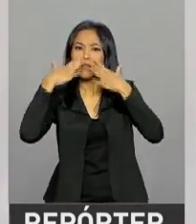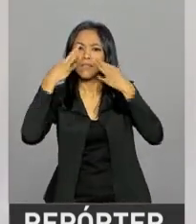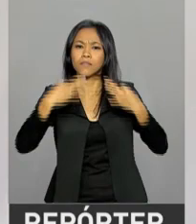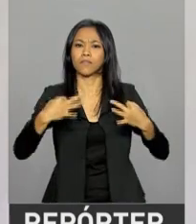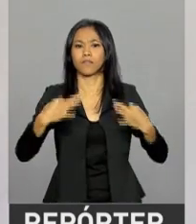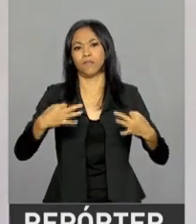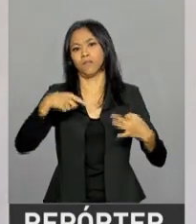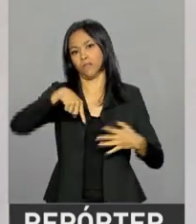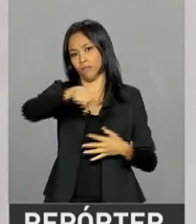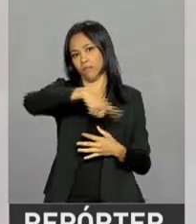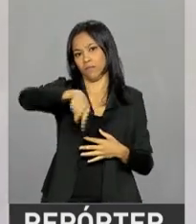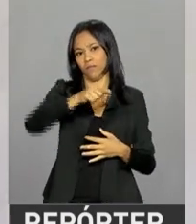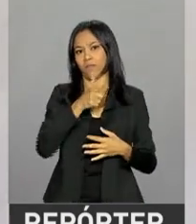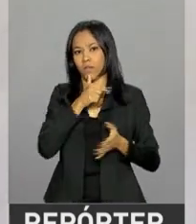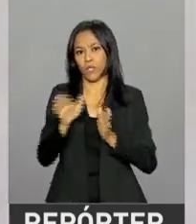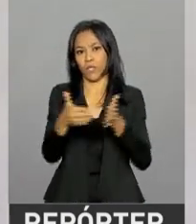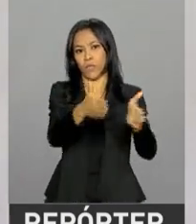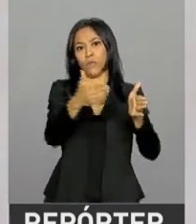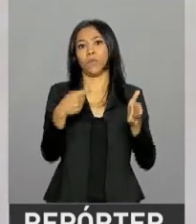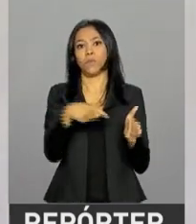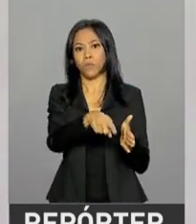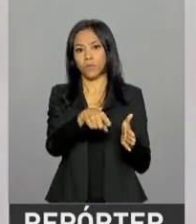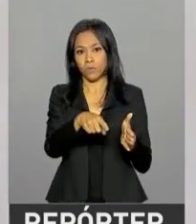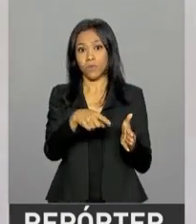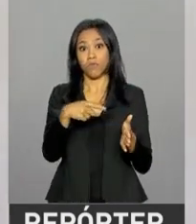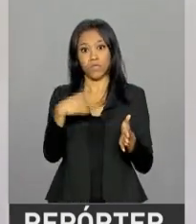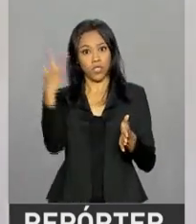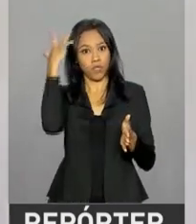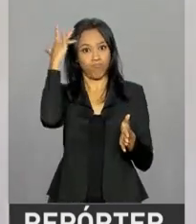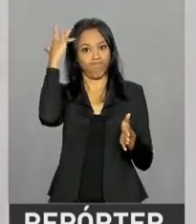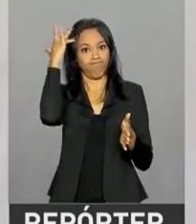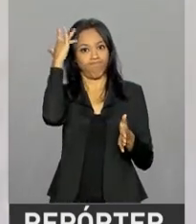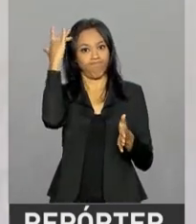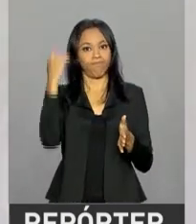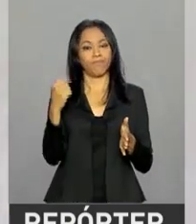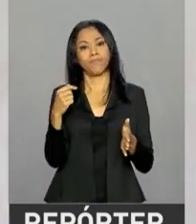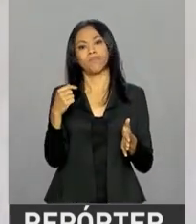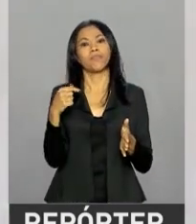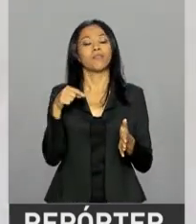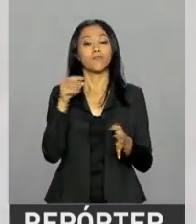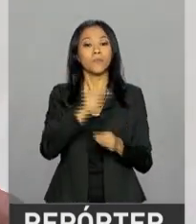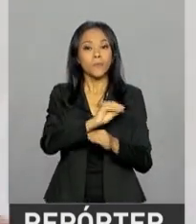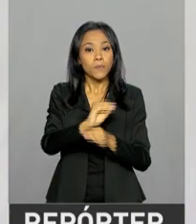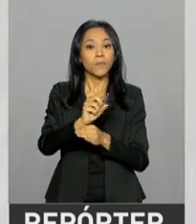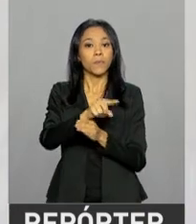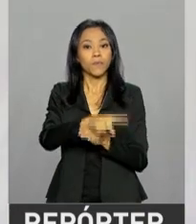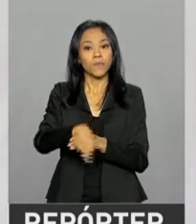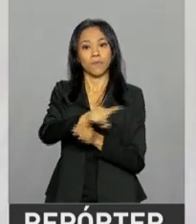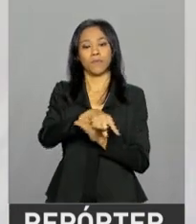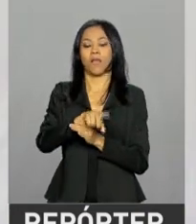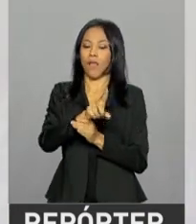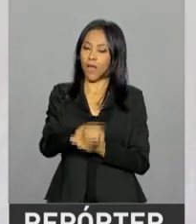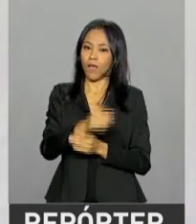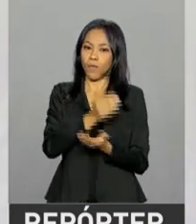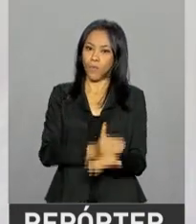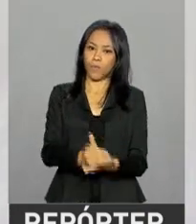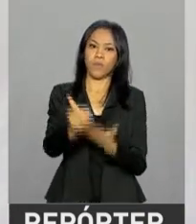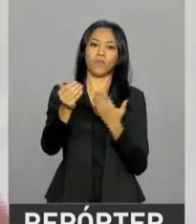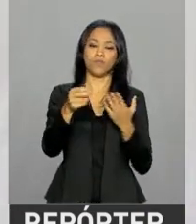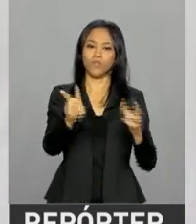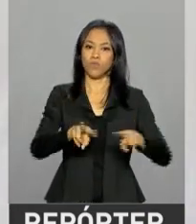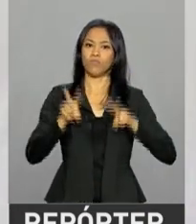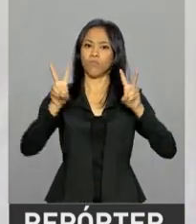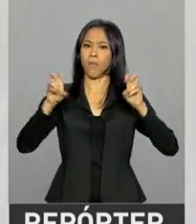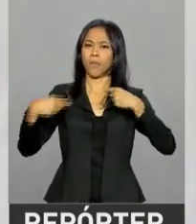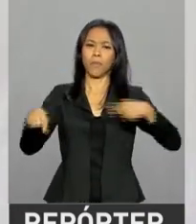também até de urbanismo mais moderno que a gente olhe preciso conectar em seu começo de uma discussão